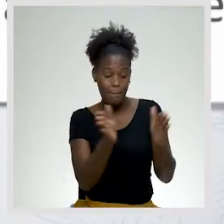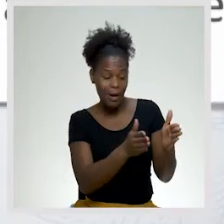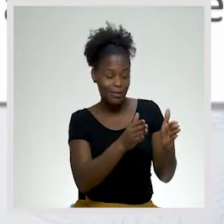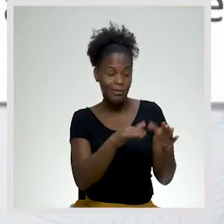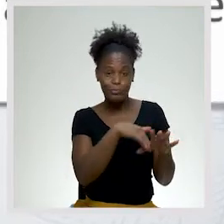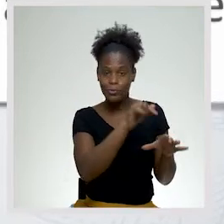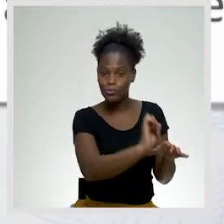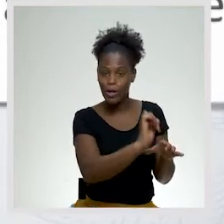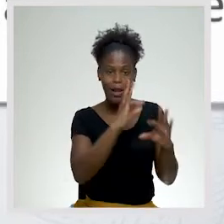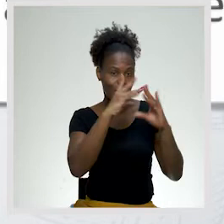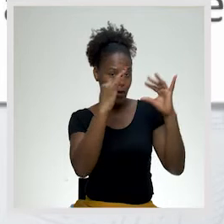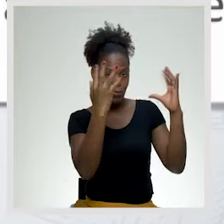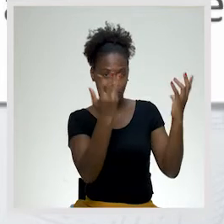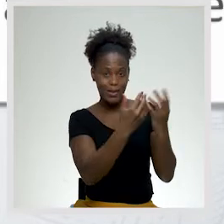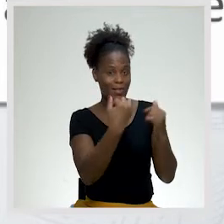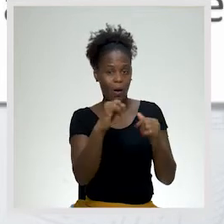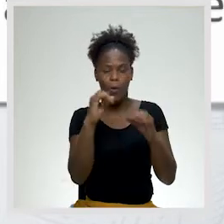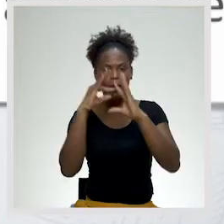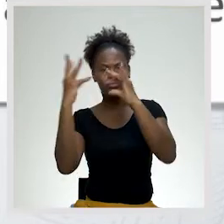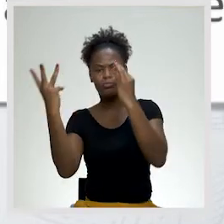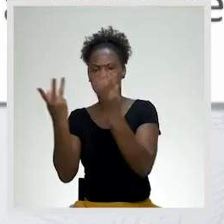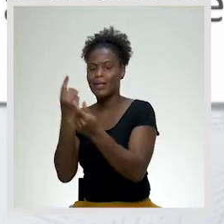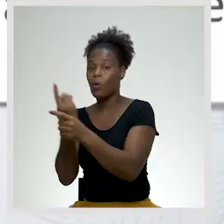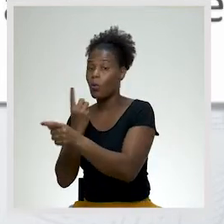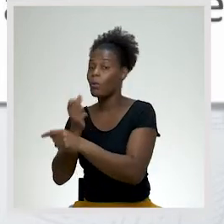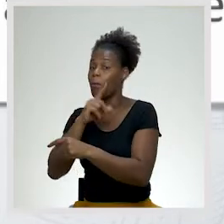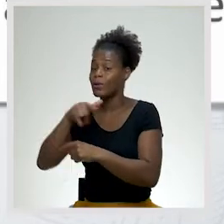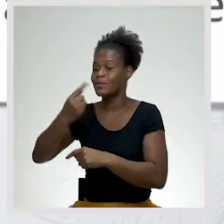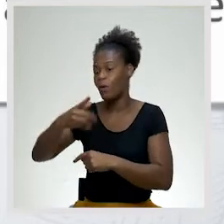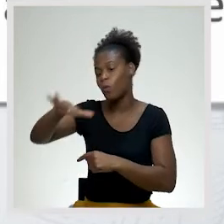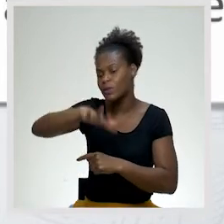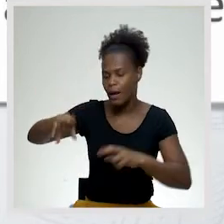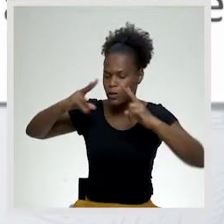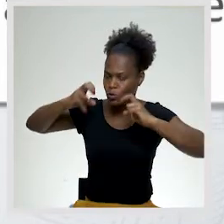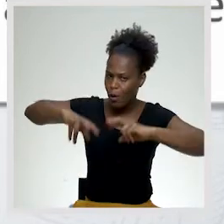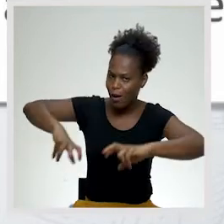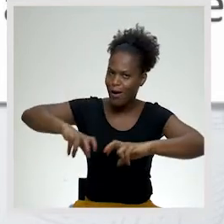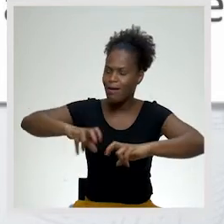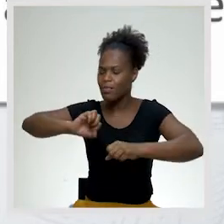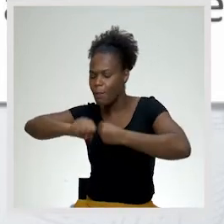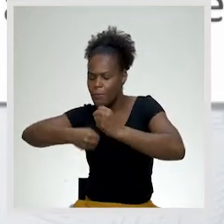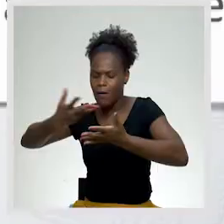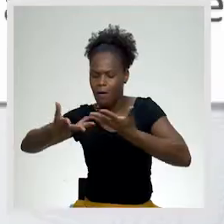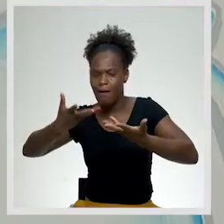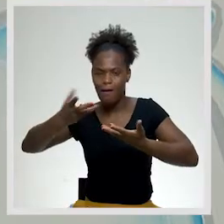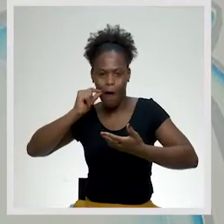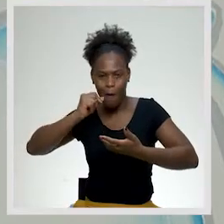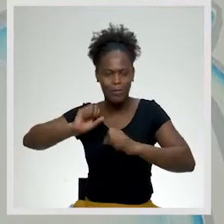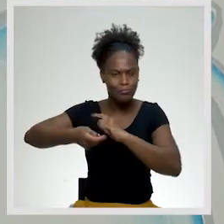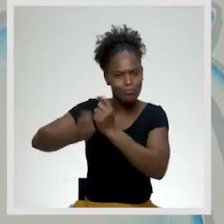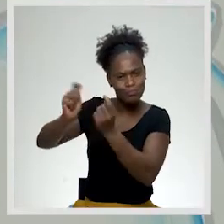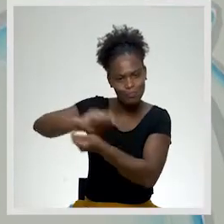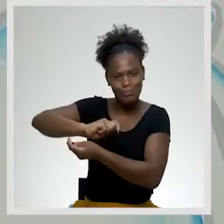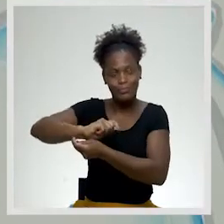natureza, mas a natureza era uma coisa que podia ser usada, explorada e manipulada pelo homem. Nós vimos